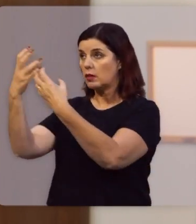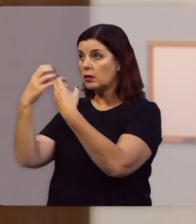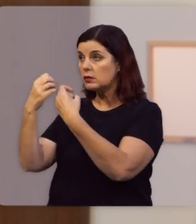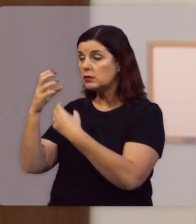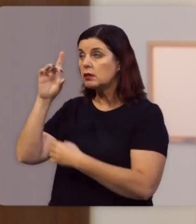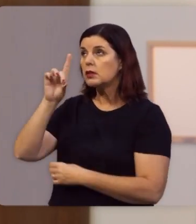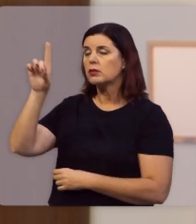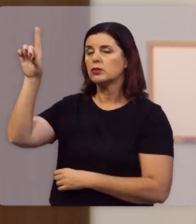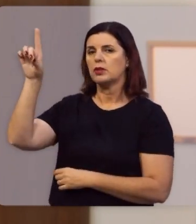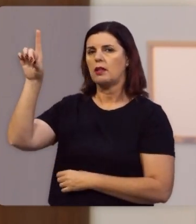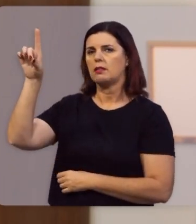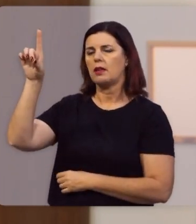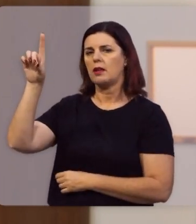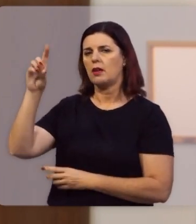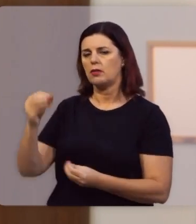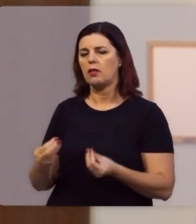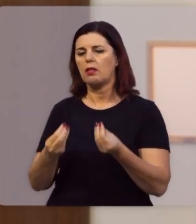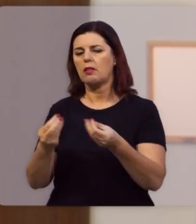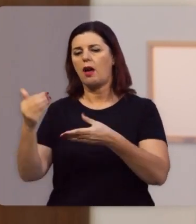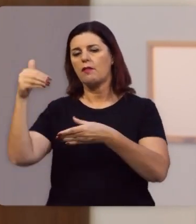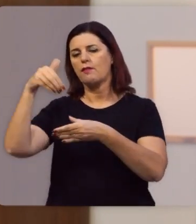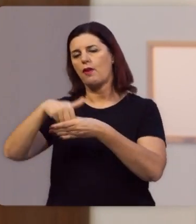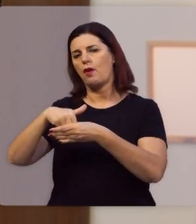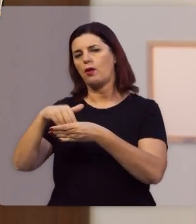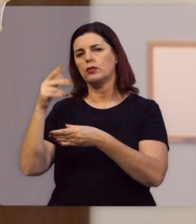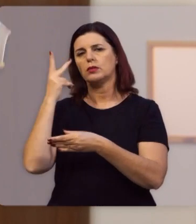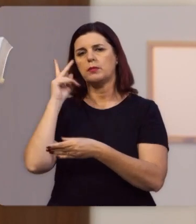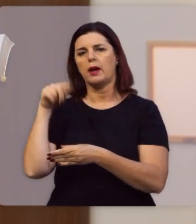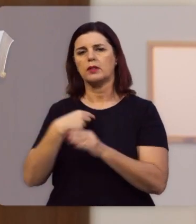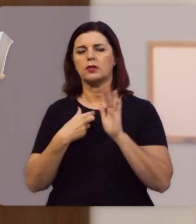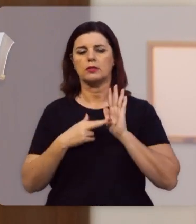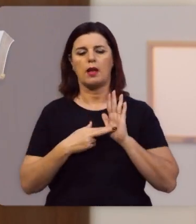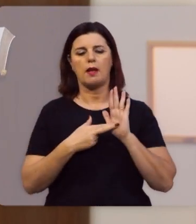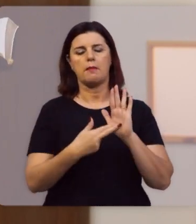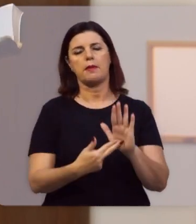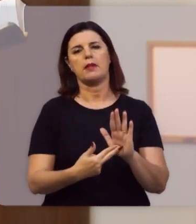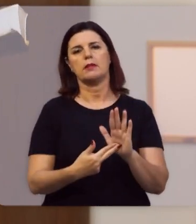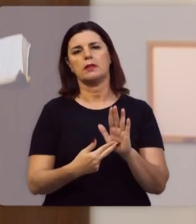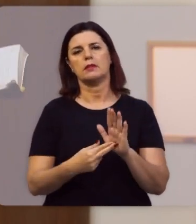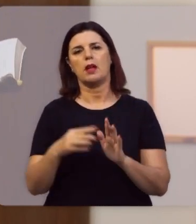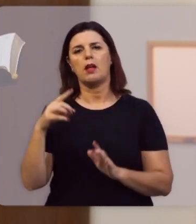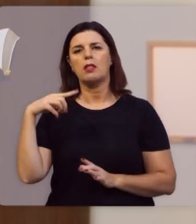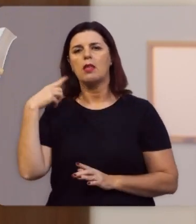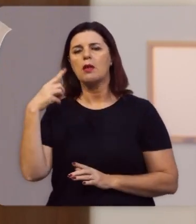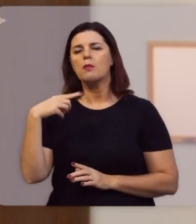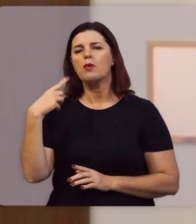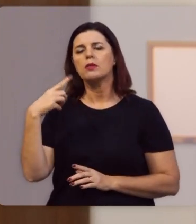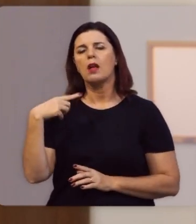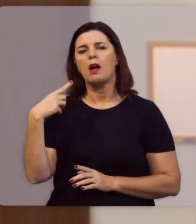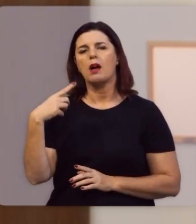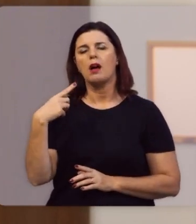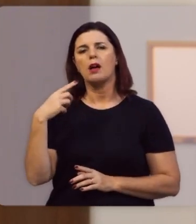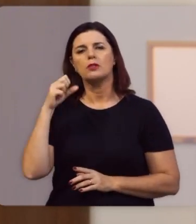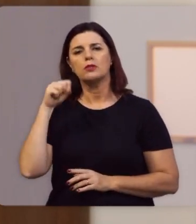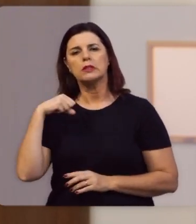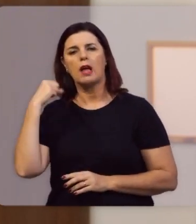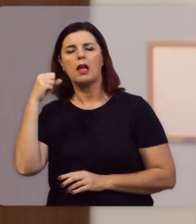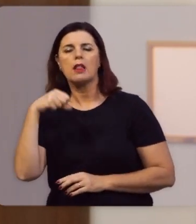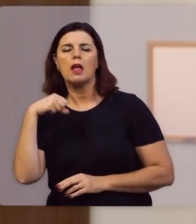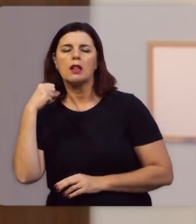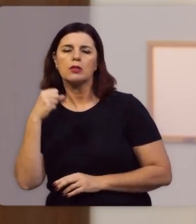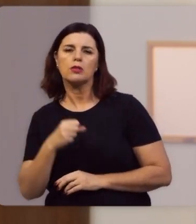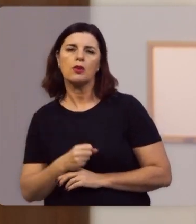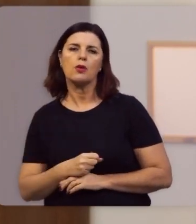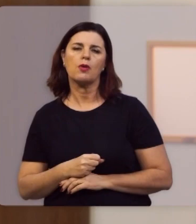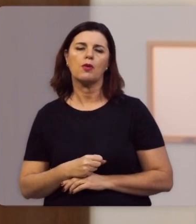orientação Divina dar o nosso Voto para os nossos representantes um deputado estadual de um deputado federal